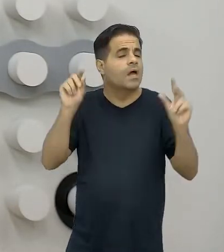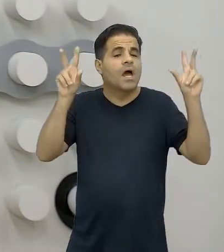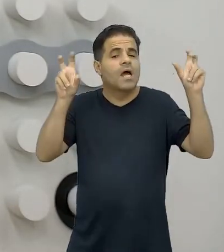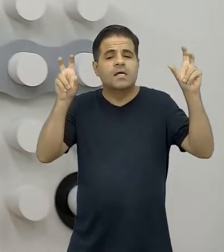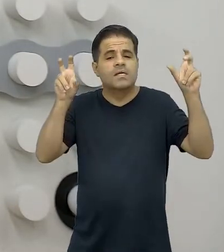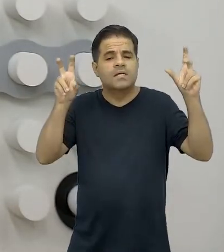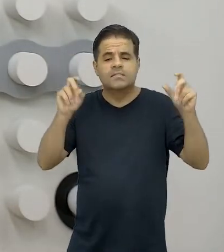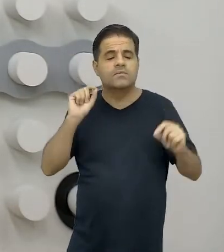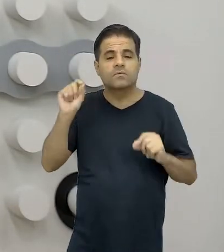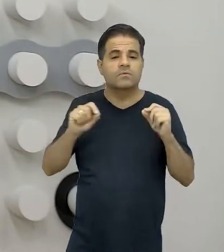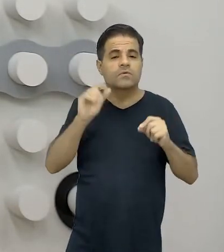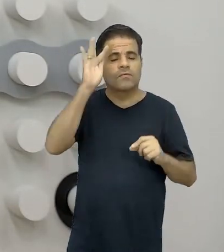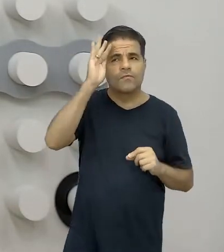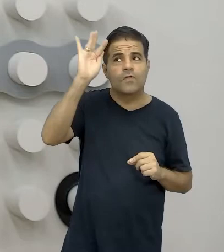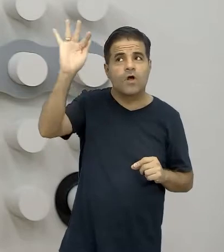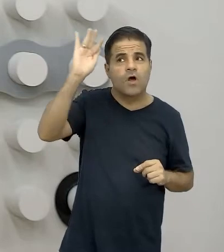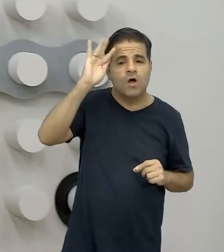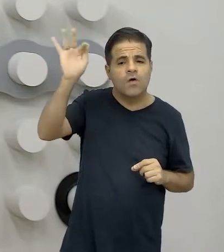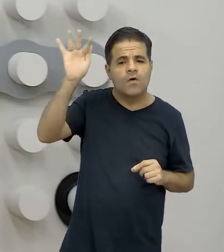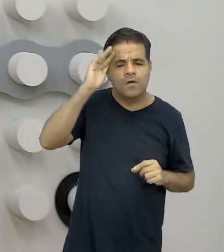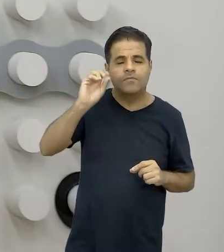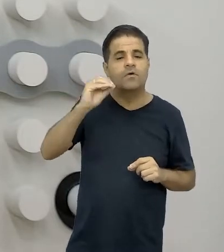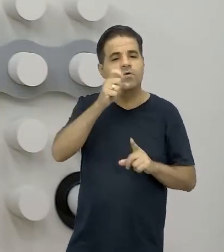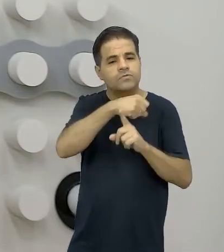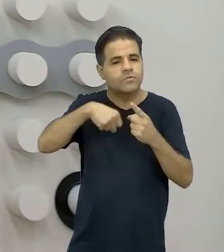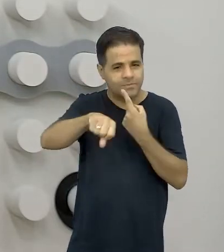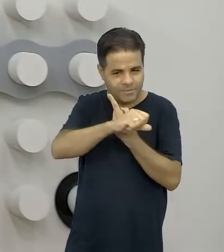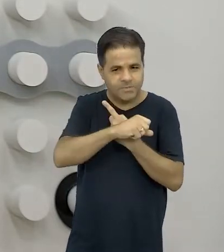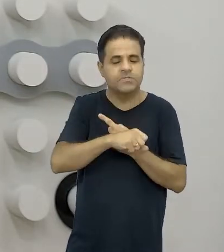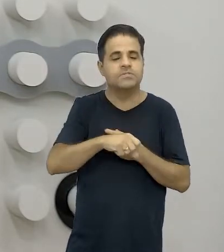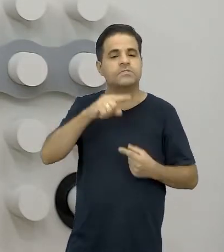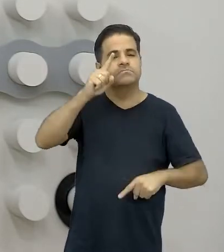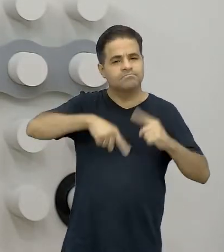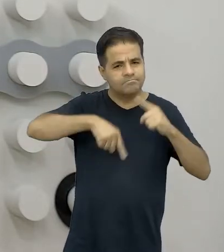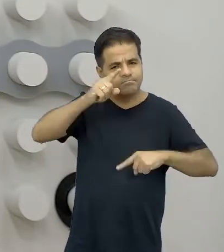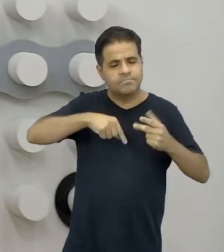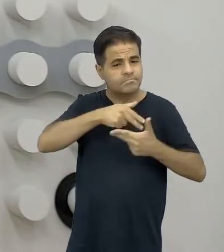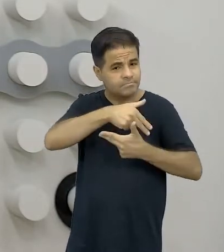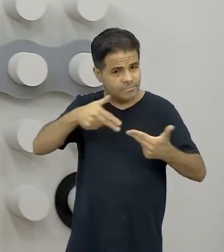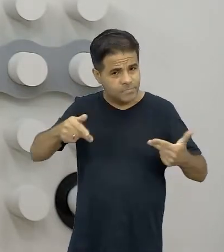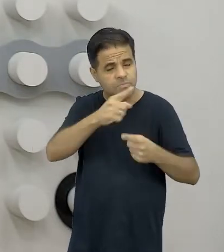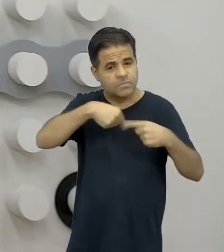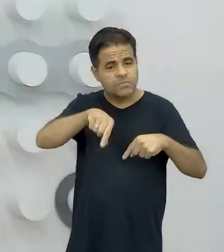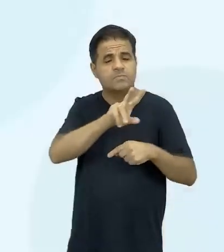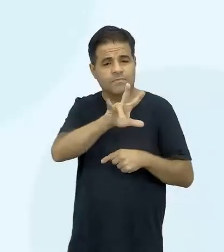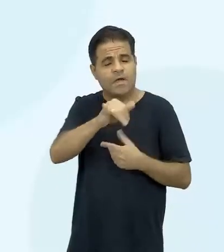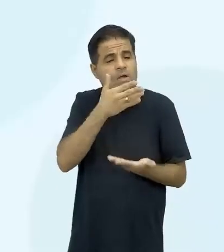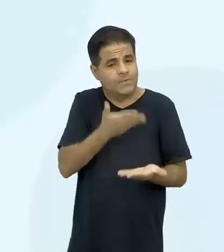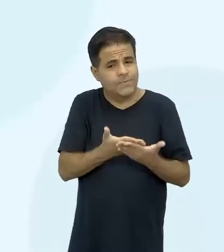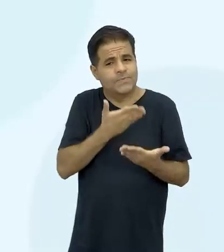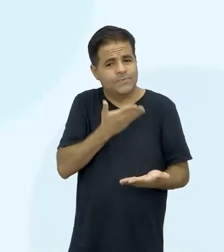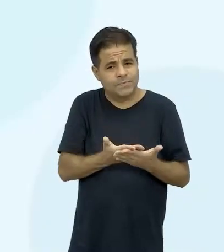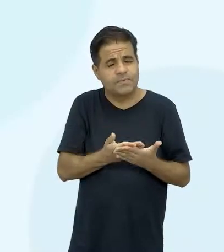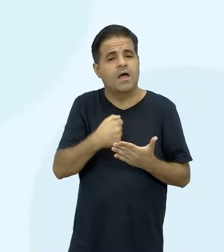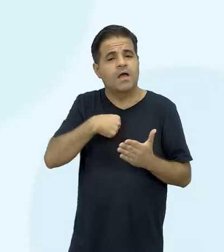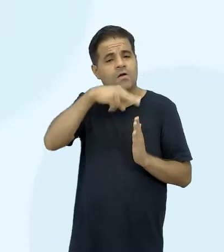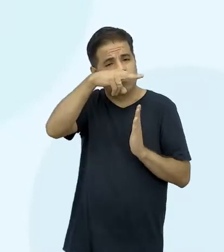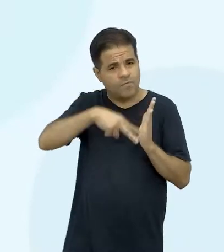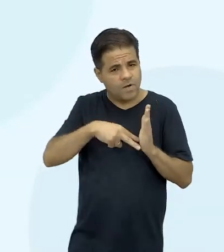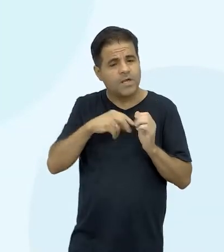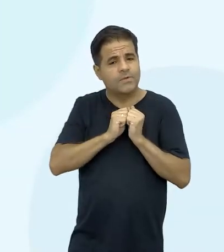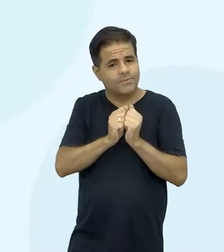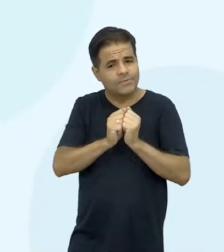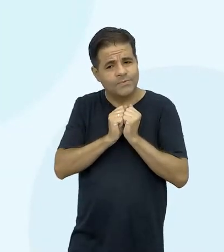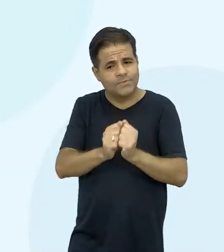questão filosófica ou sociológica do componente. O que vamos estudar? Eu vou ler aí com